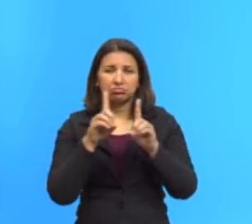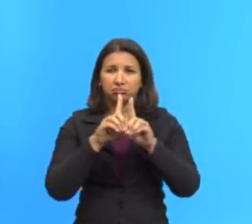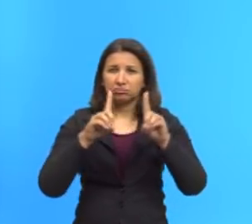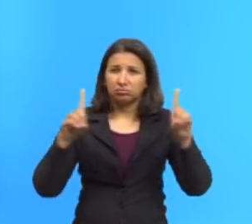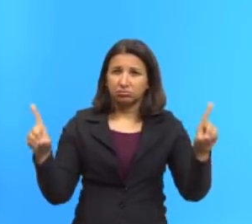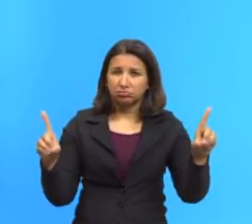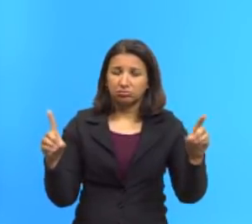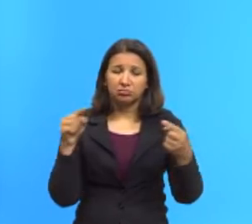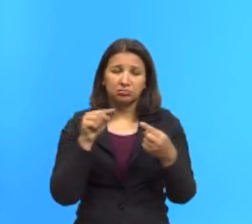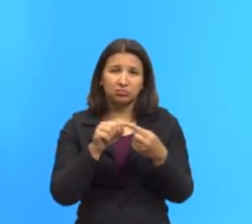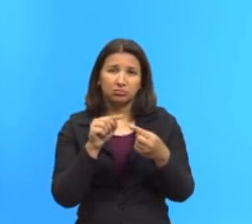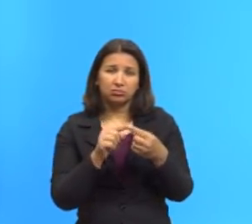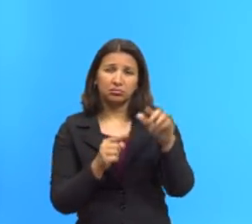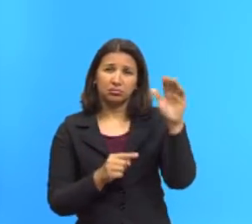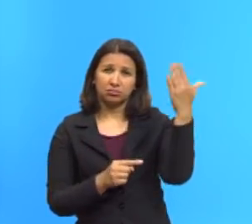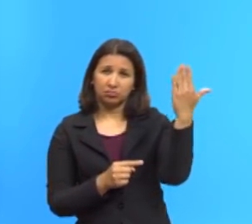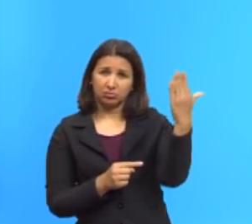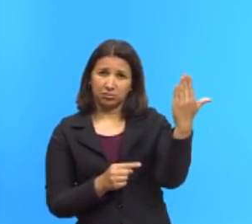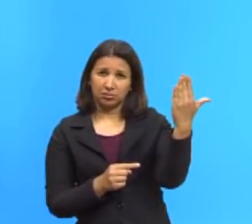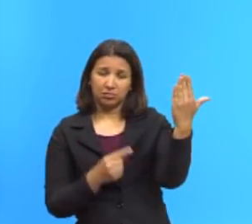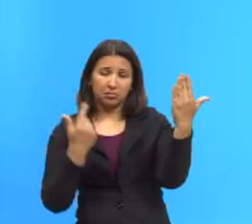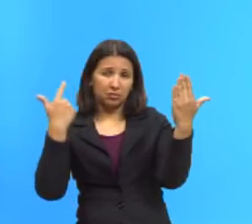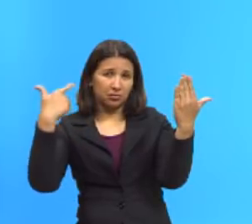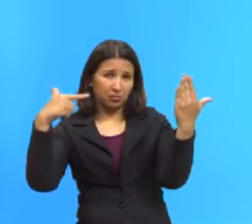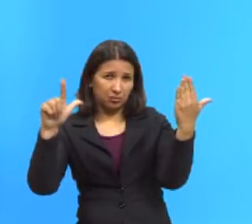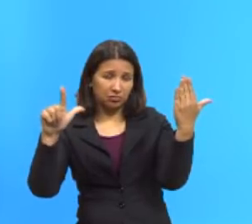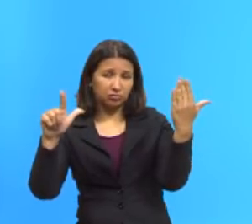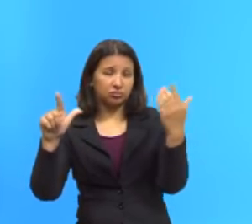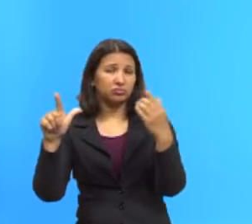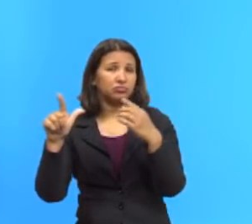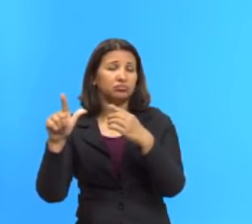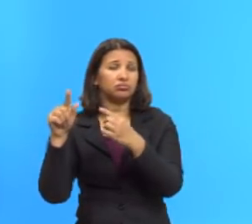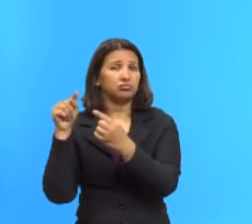o espelho plano, os outros espelhos que eu falo são os espelhos